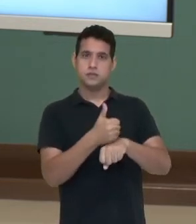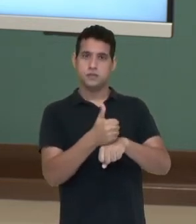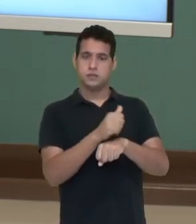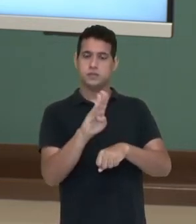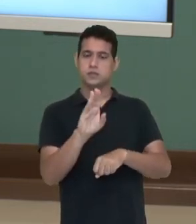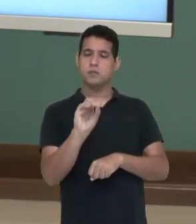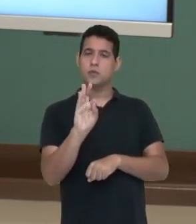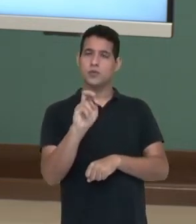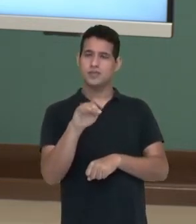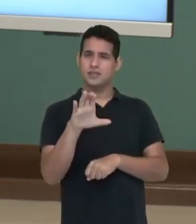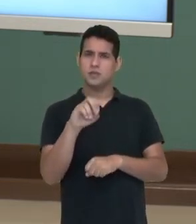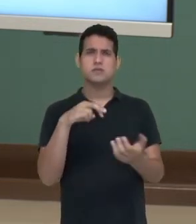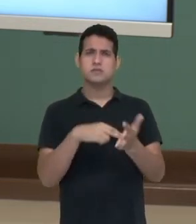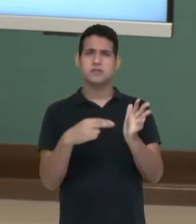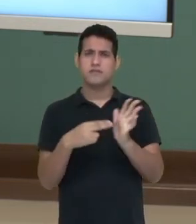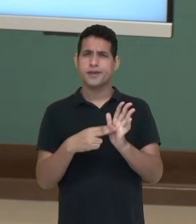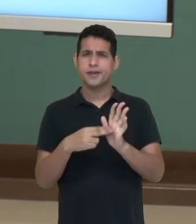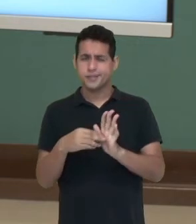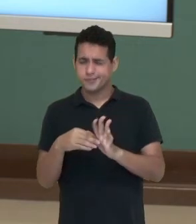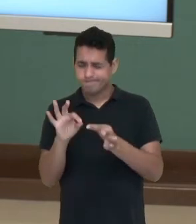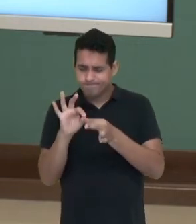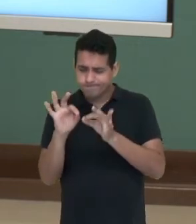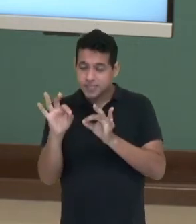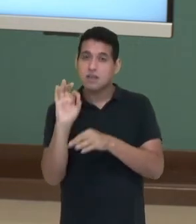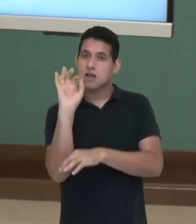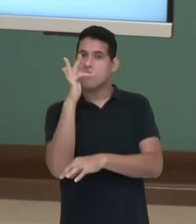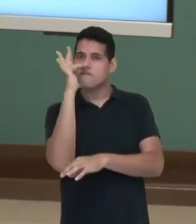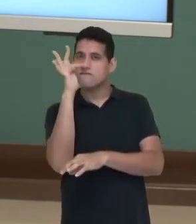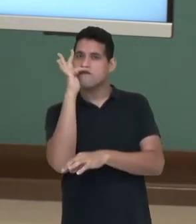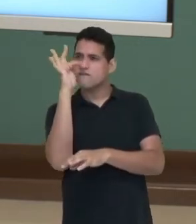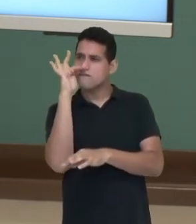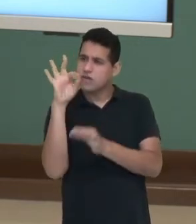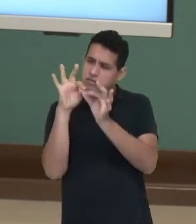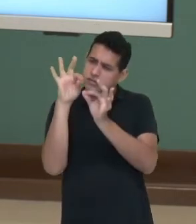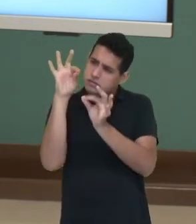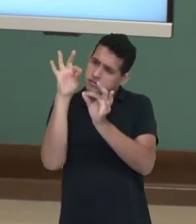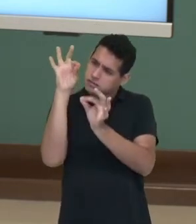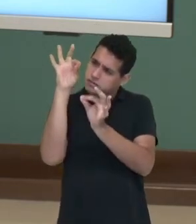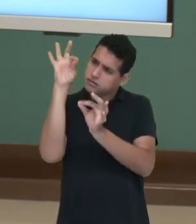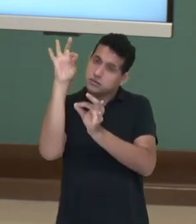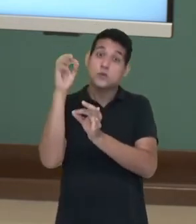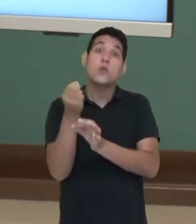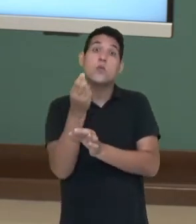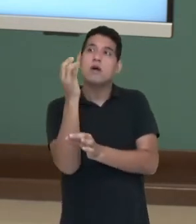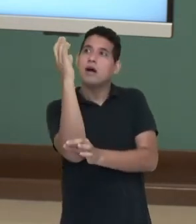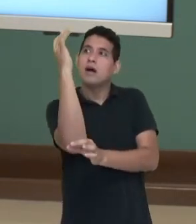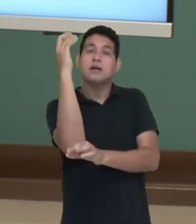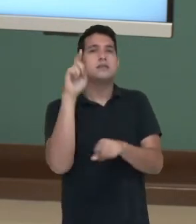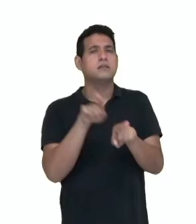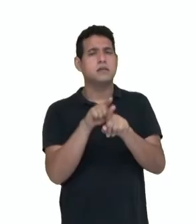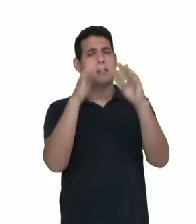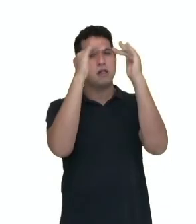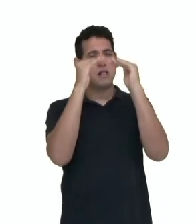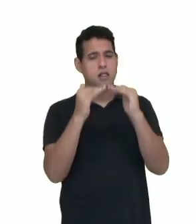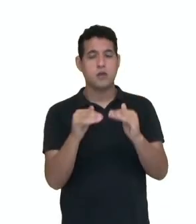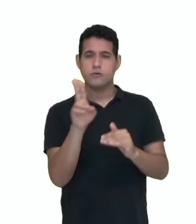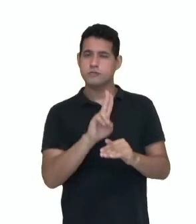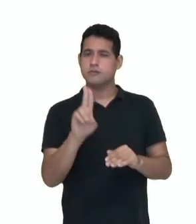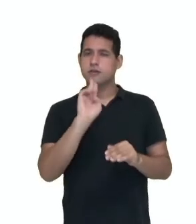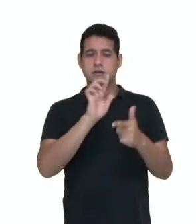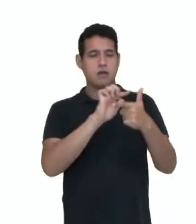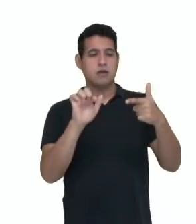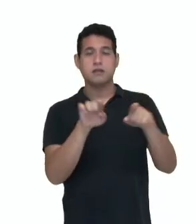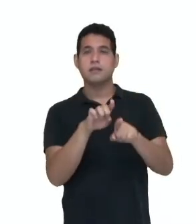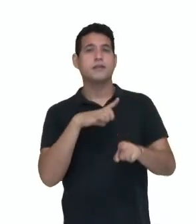em centímetros todos os dias. Olha que legal, gente. Todo dia vai lá e mede o quanto cresceu. Ligando os pontos colocados por ele num